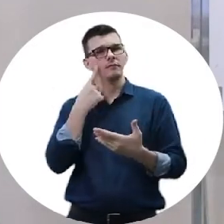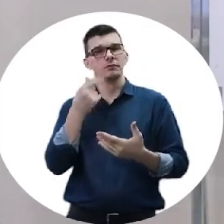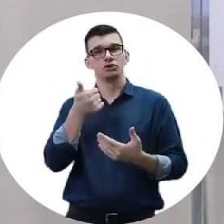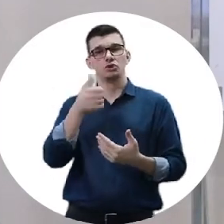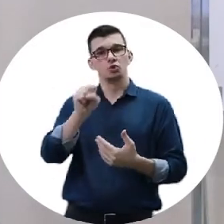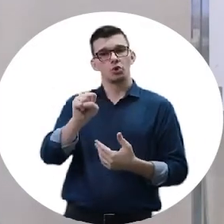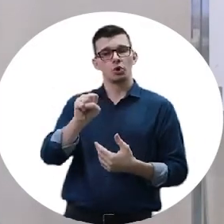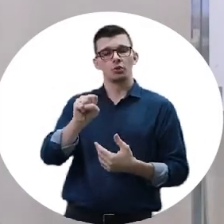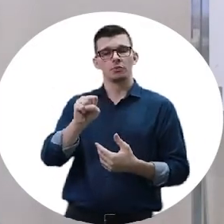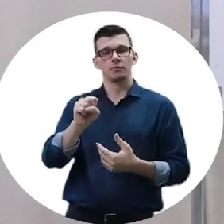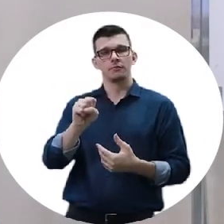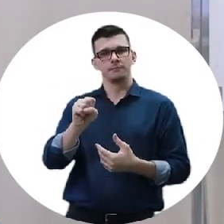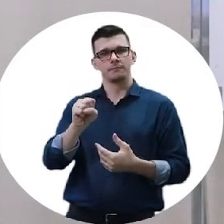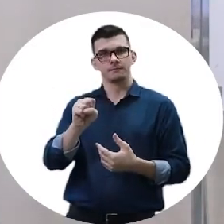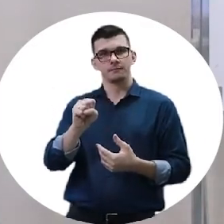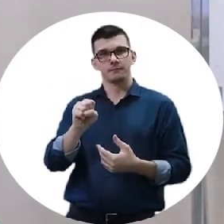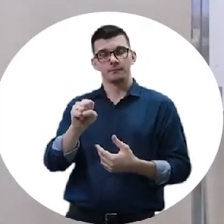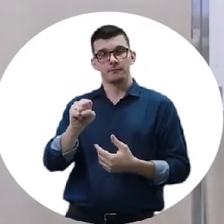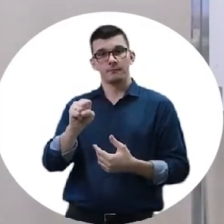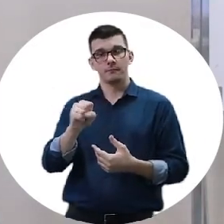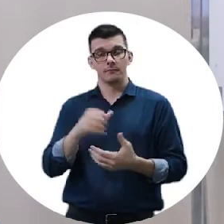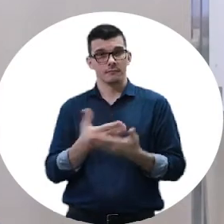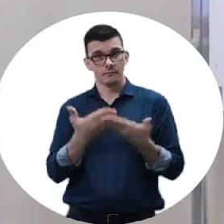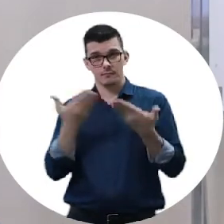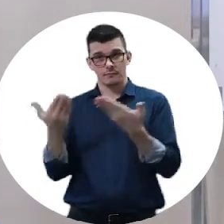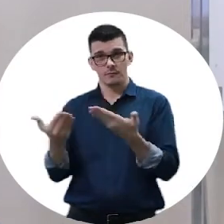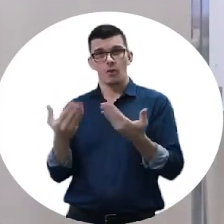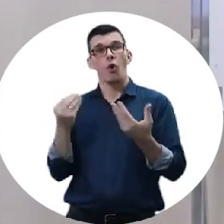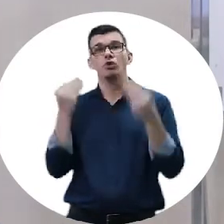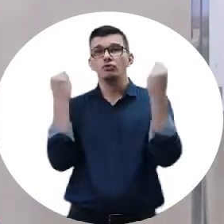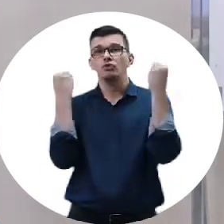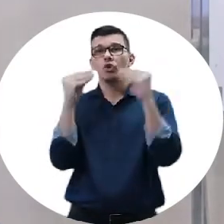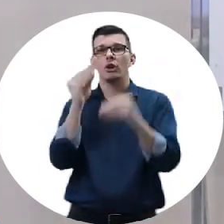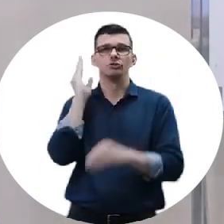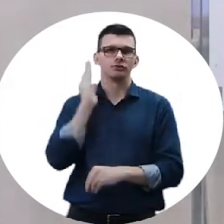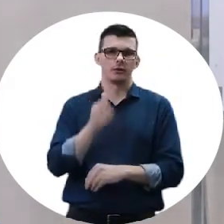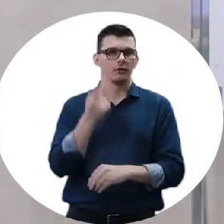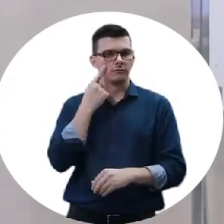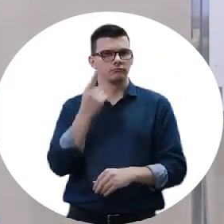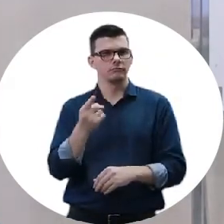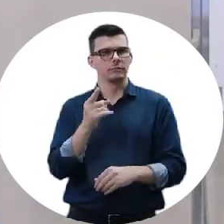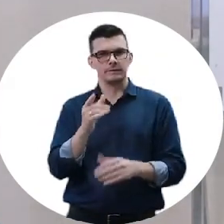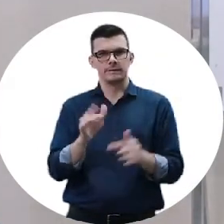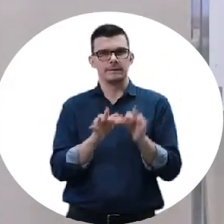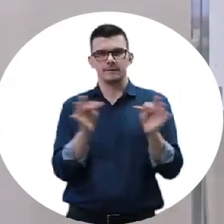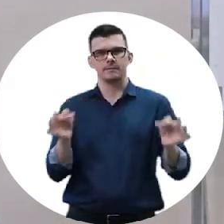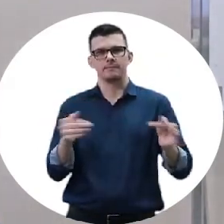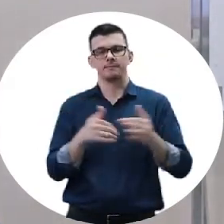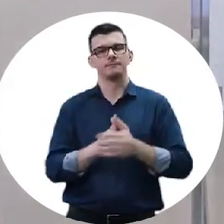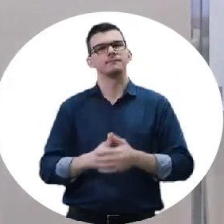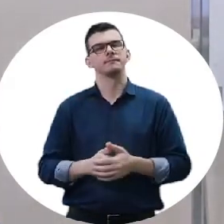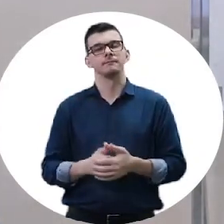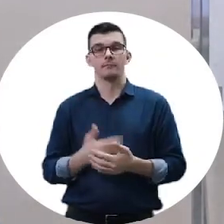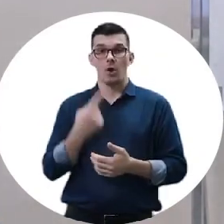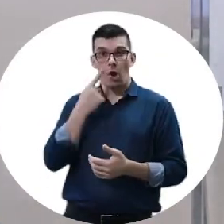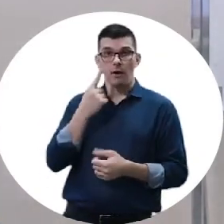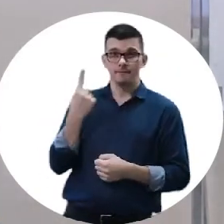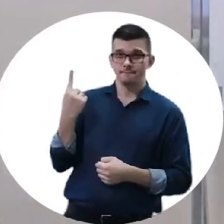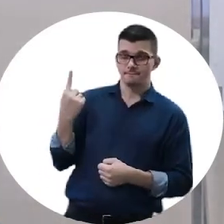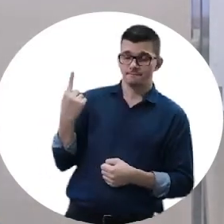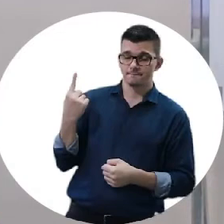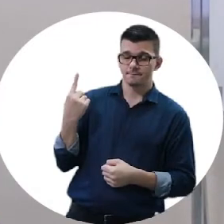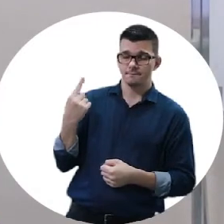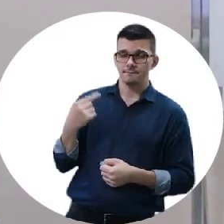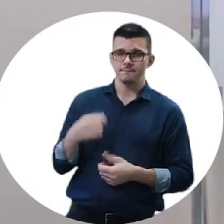30 menos 18 dá 12. Eu poderia usar esse cara aqui. Ou jogar diretamente naquela ali. Como é que eu faço? Ela é mais simples. A equação 1 vai ficar